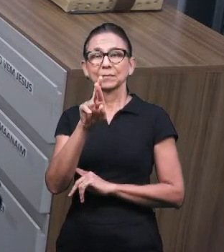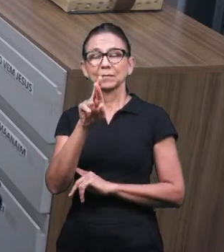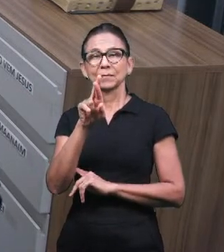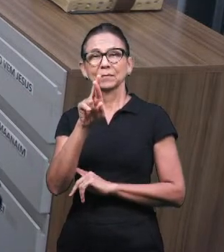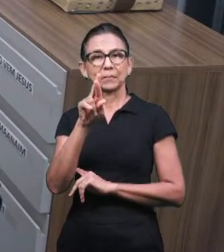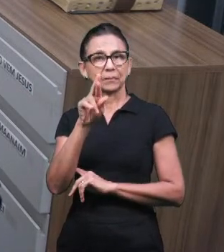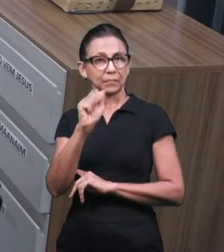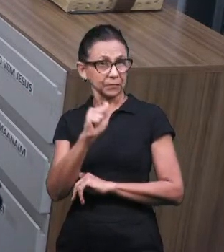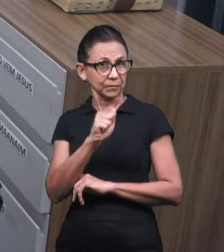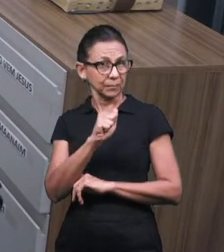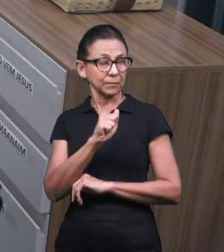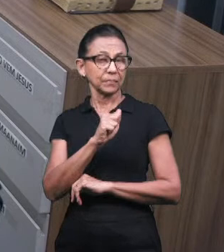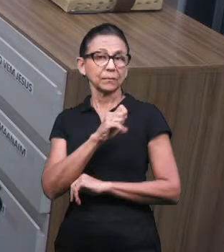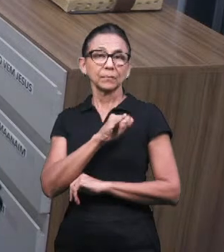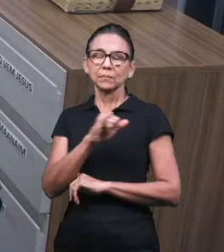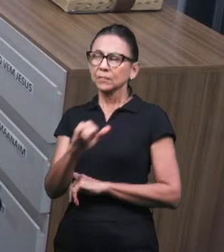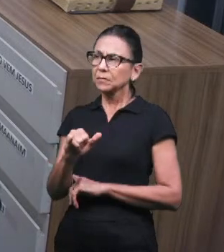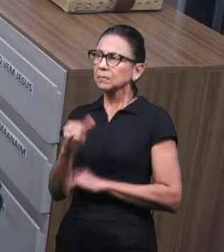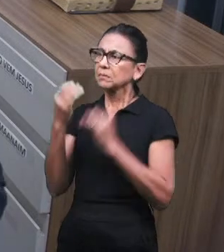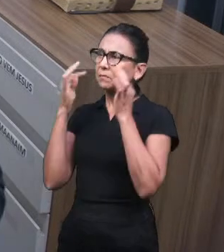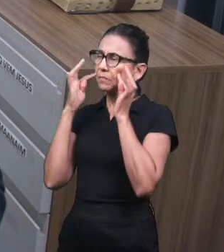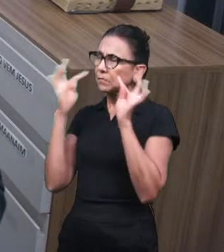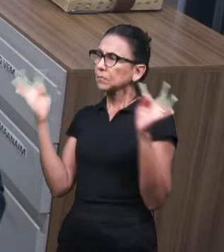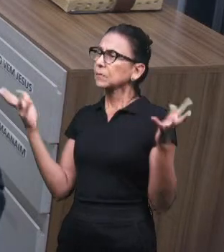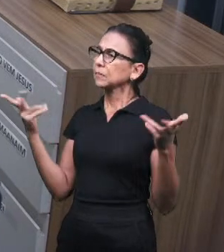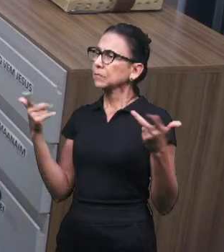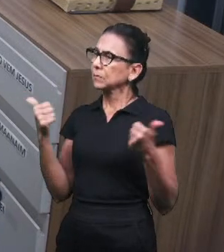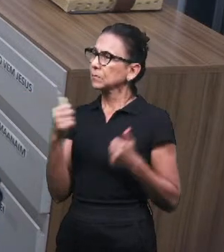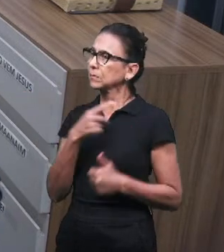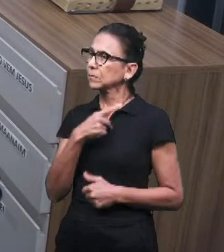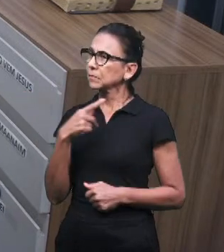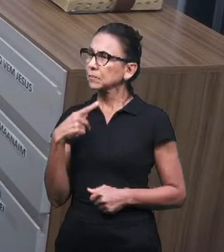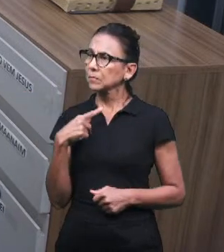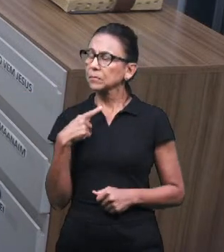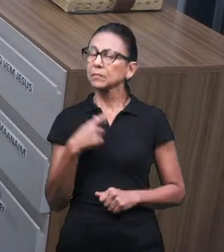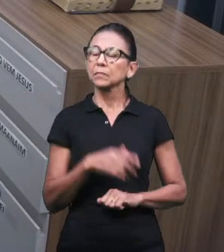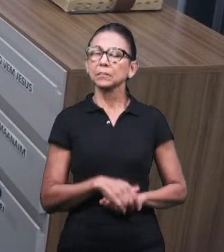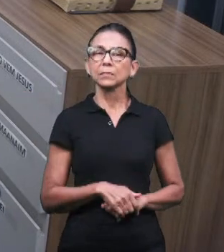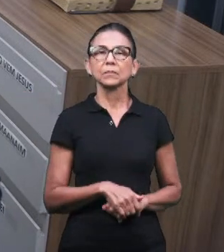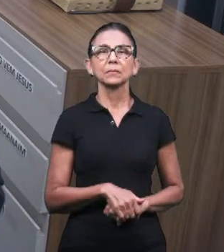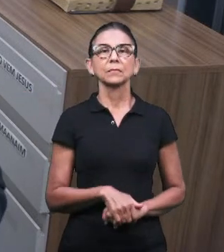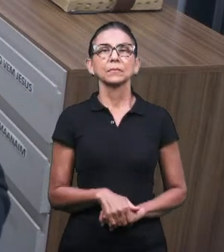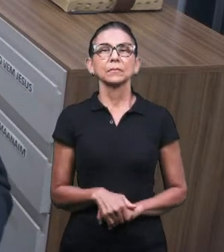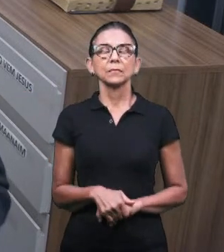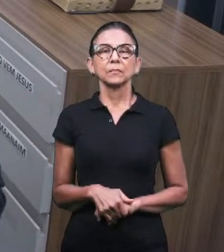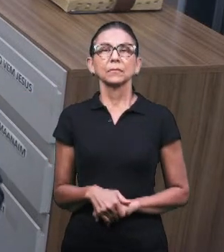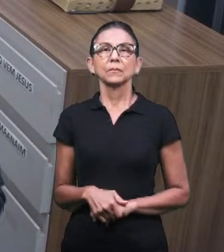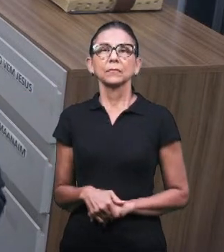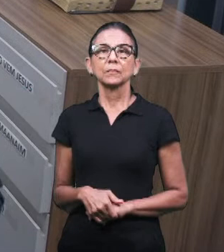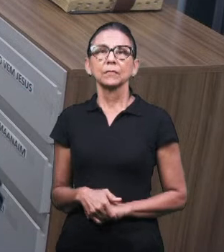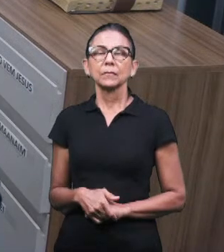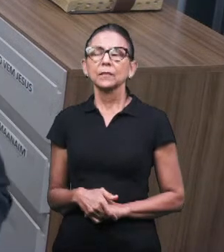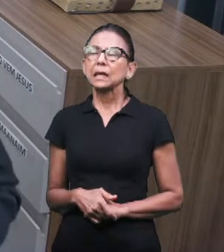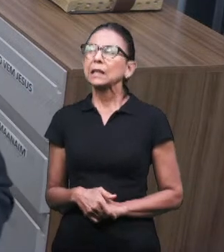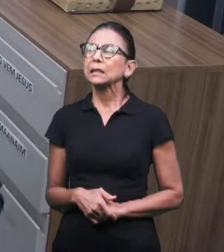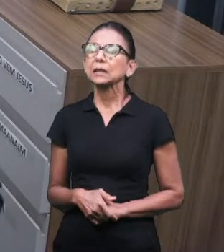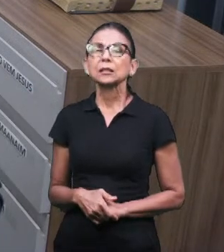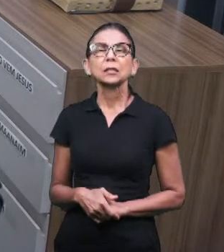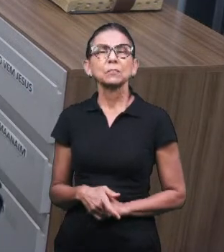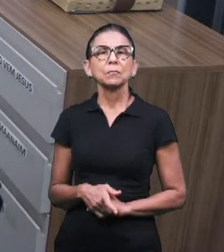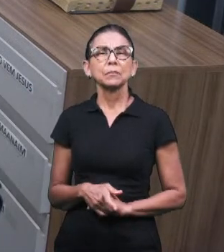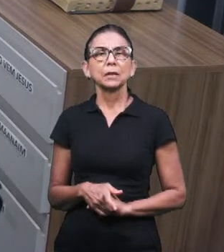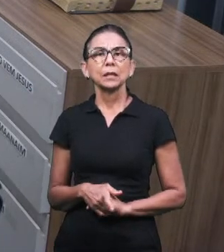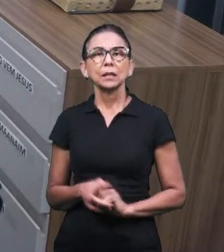Um evento maravilhoso. Dessa magnitude, né? E ao término, esses lençóis, grande